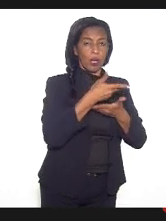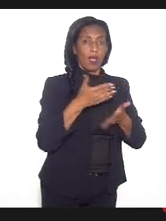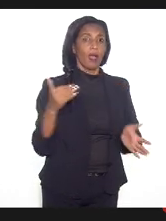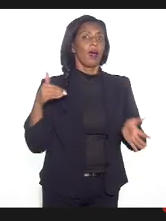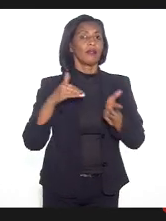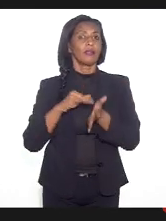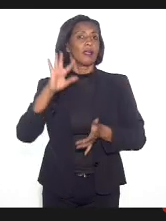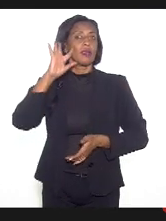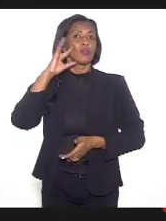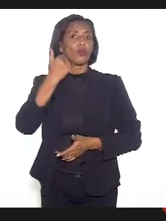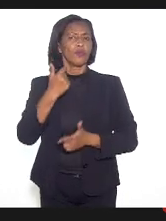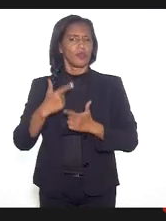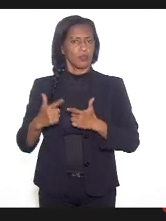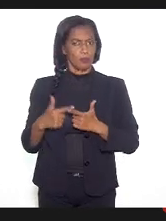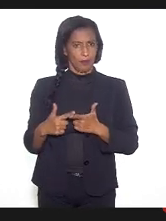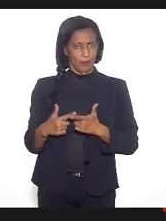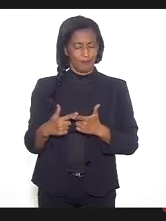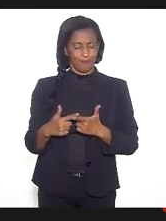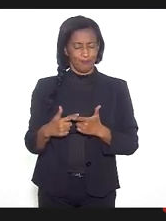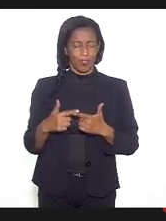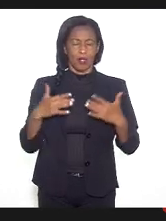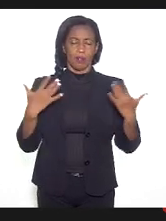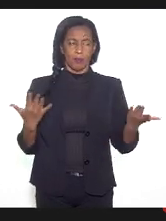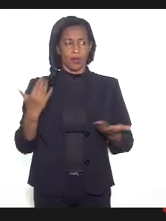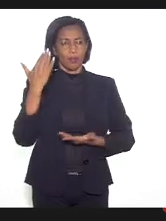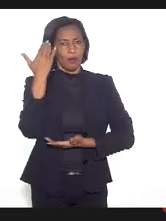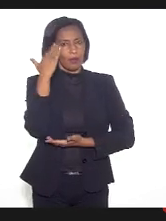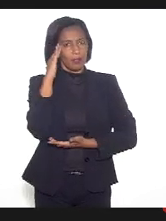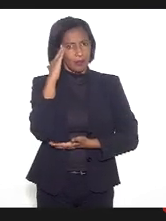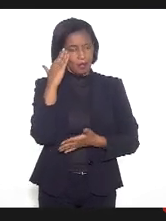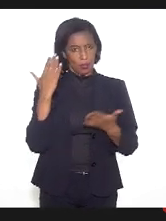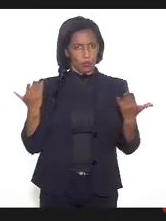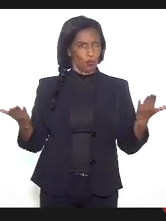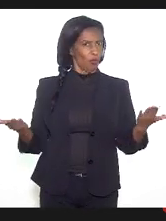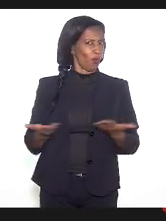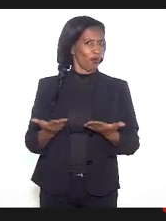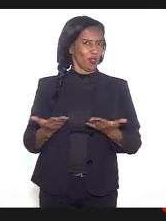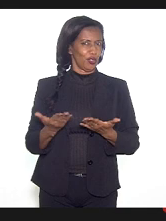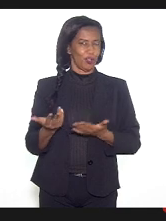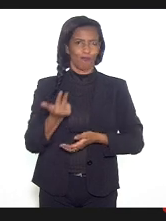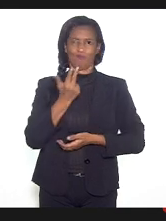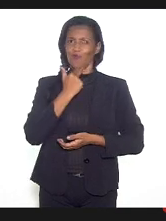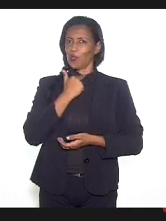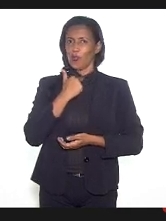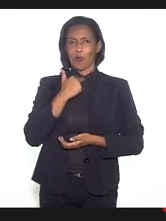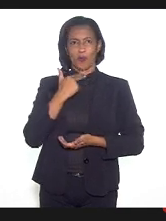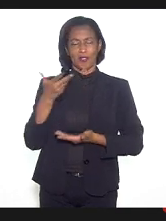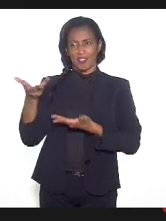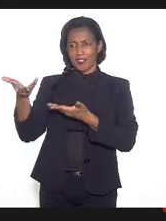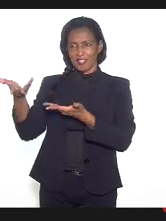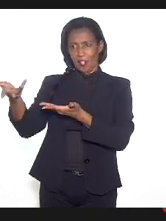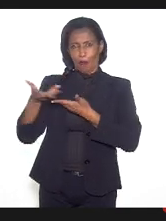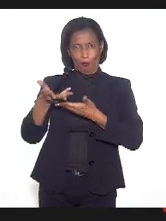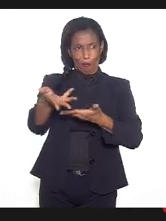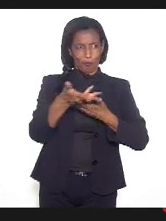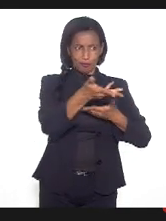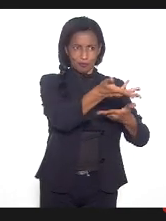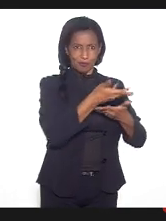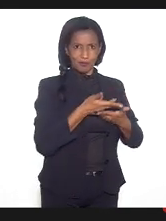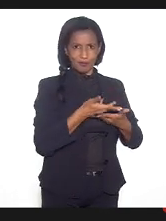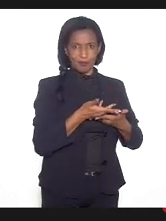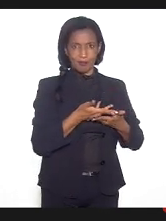essa situação. Pelo que eu estou entendendo hoje, eles não vão poder serem chamados, né,